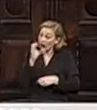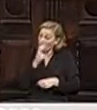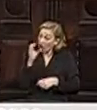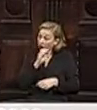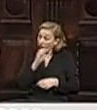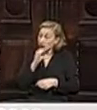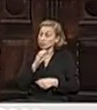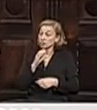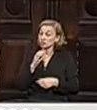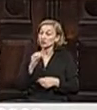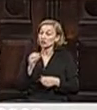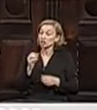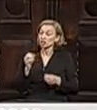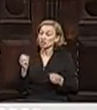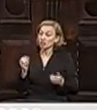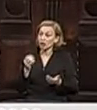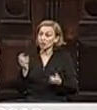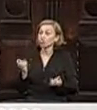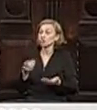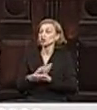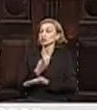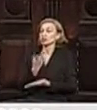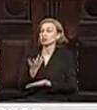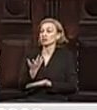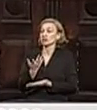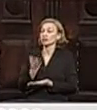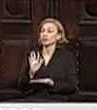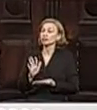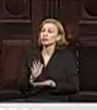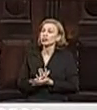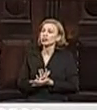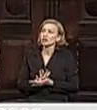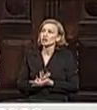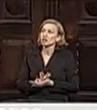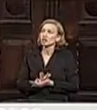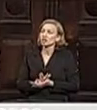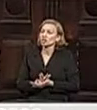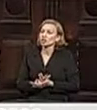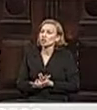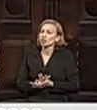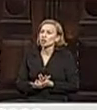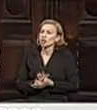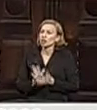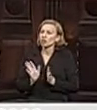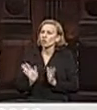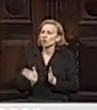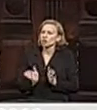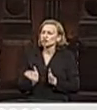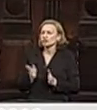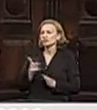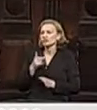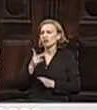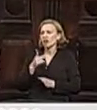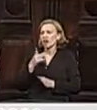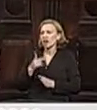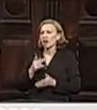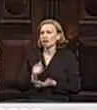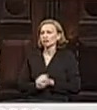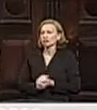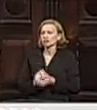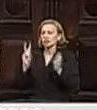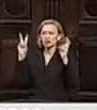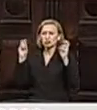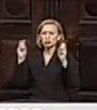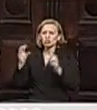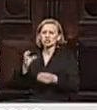muita pressa para que a coisa possa acontecer. Agora, subir a essa tribuna hoje e não falar sobre a questão da